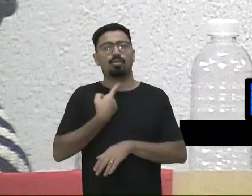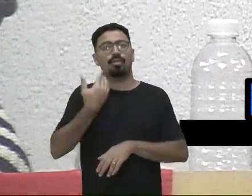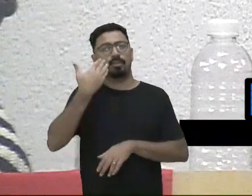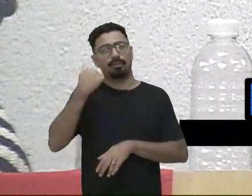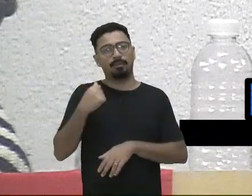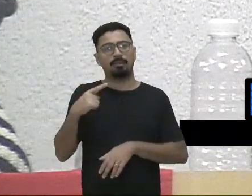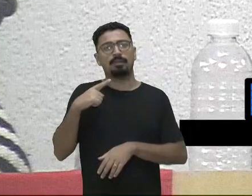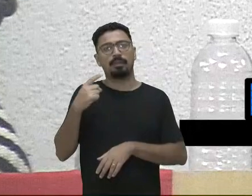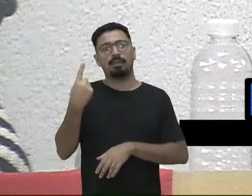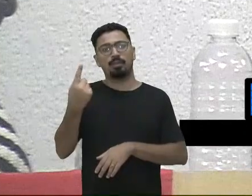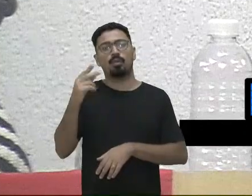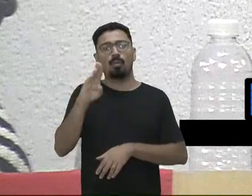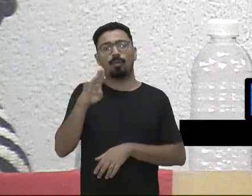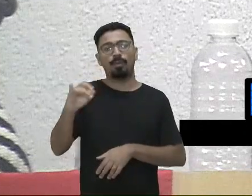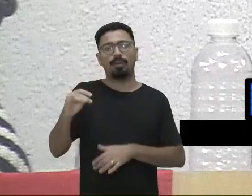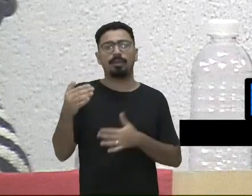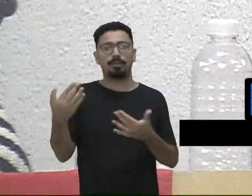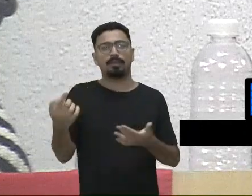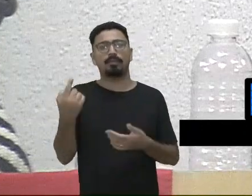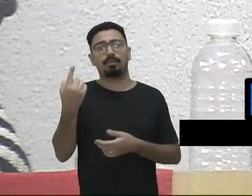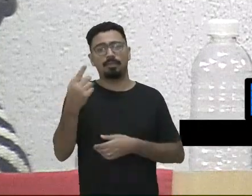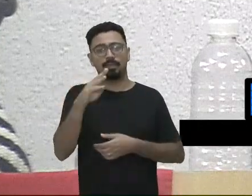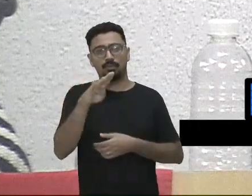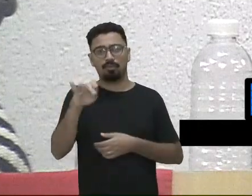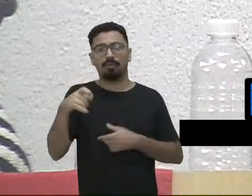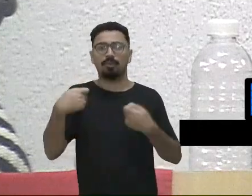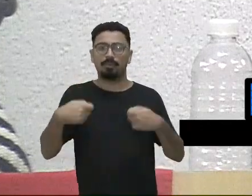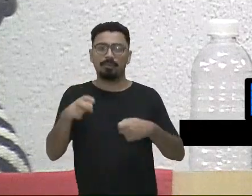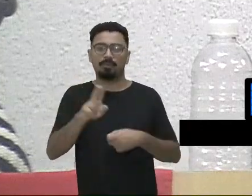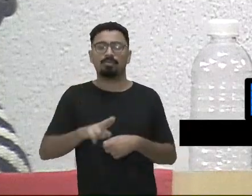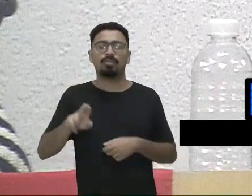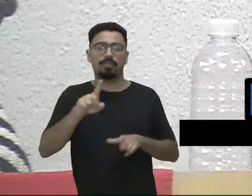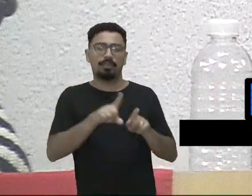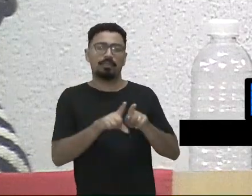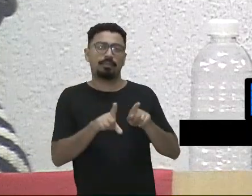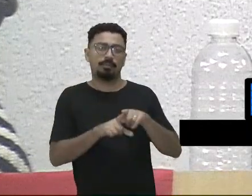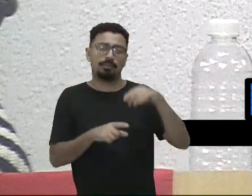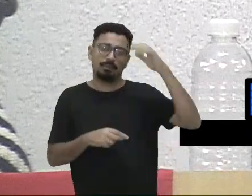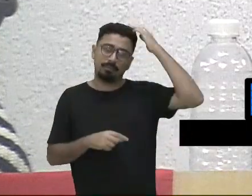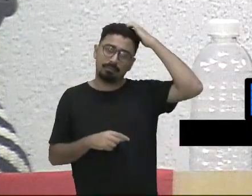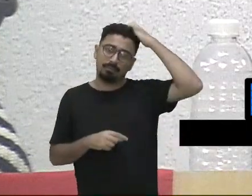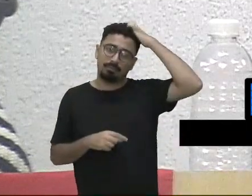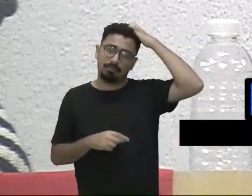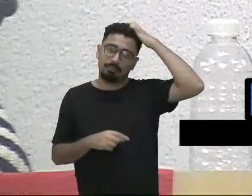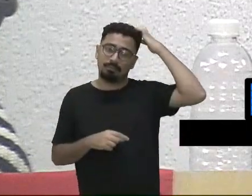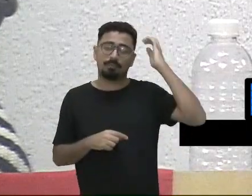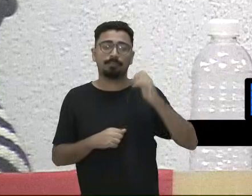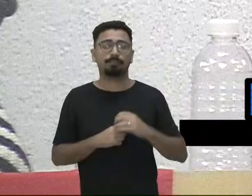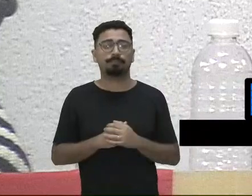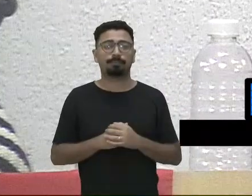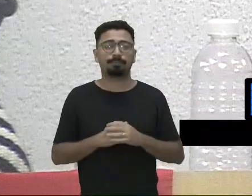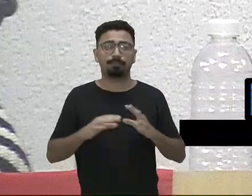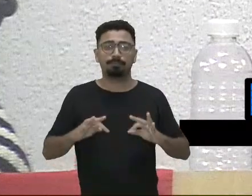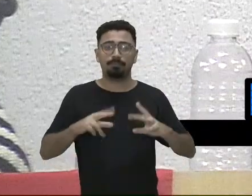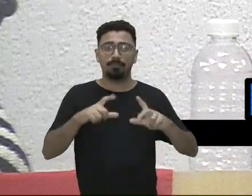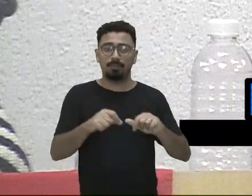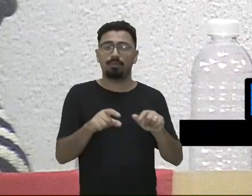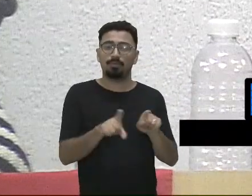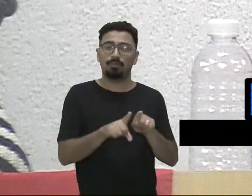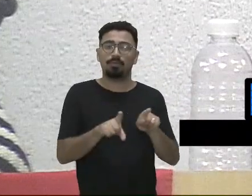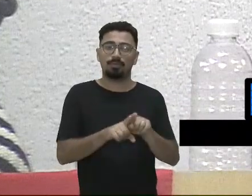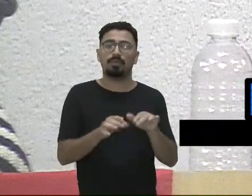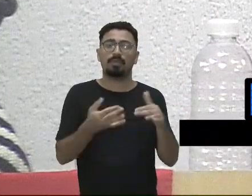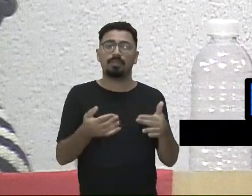1 bilhão disponível e esse 1 bilhão precisa ser utilizado também para as camadas mais vulneráveis. E aí